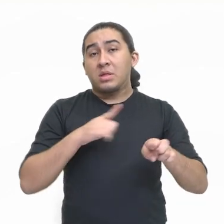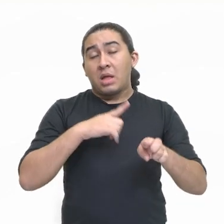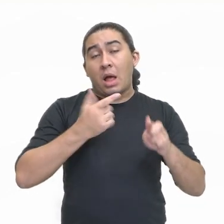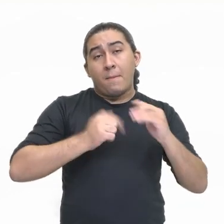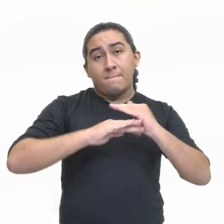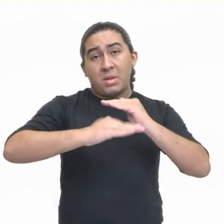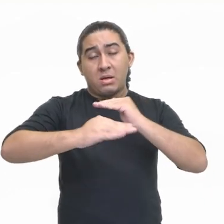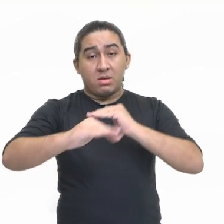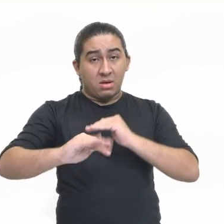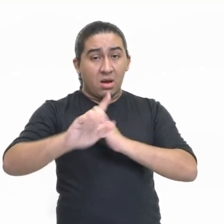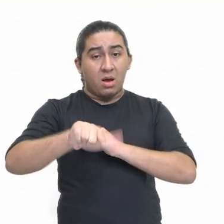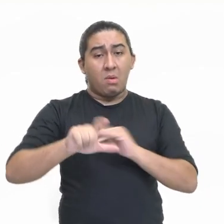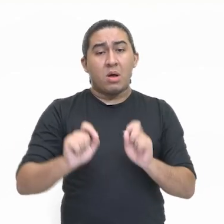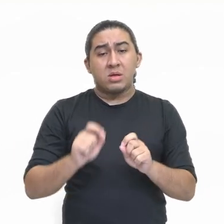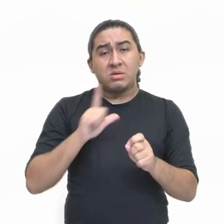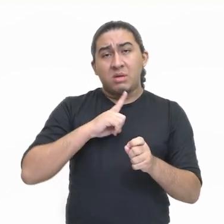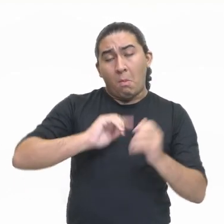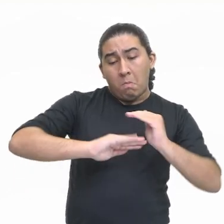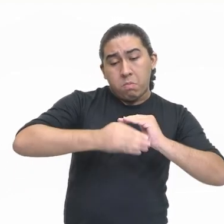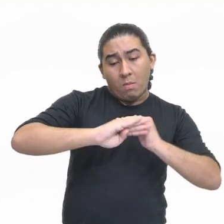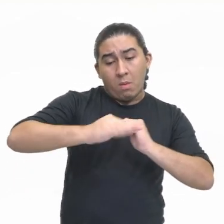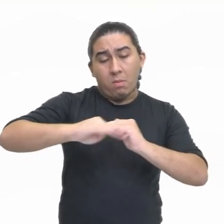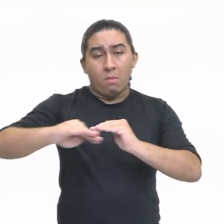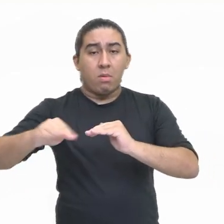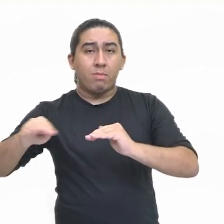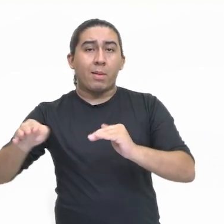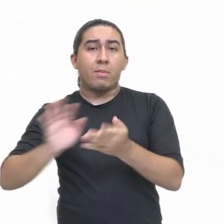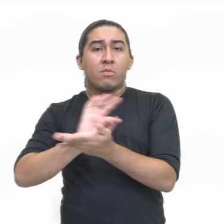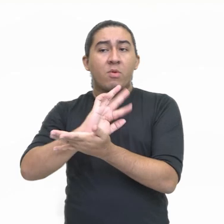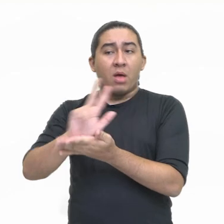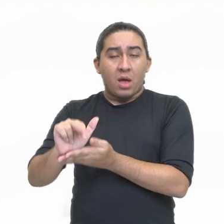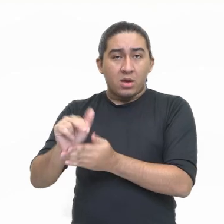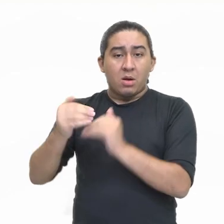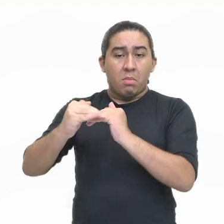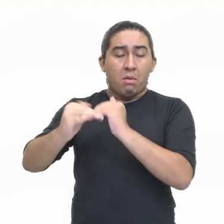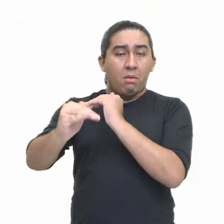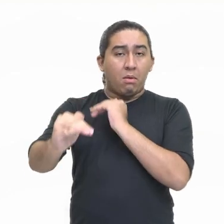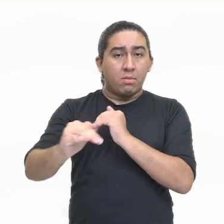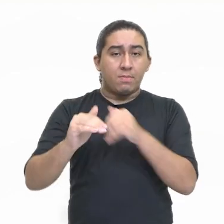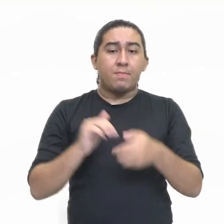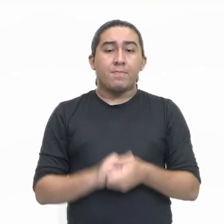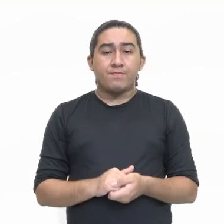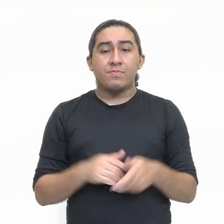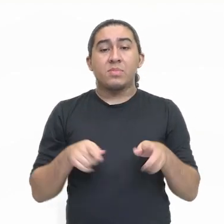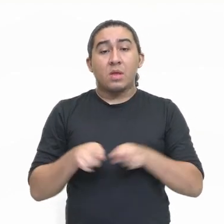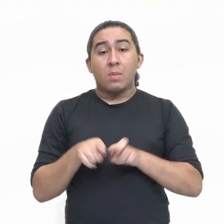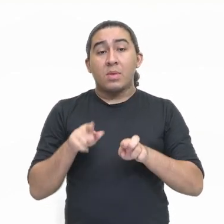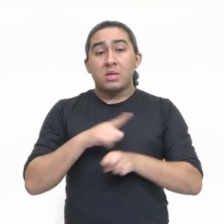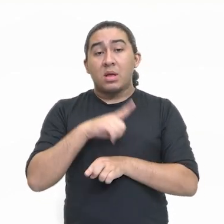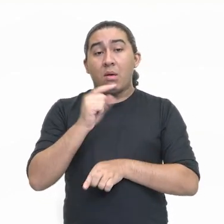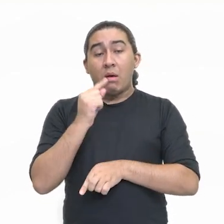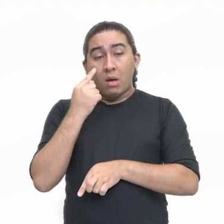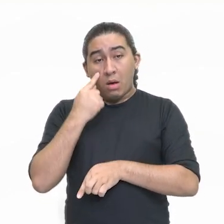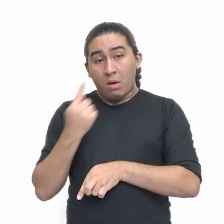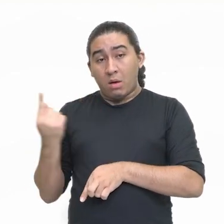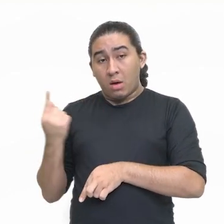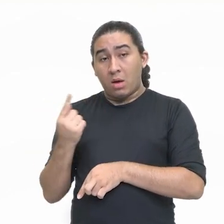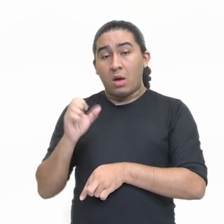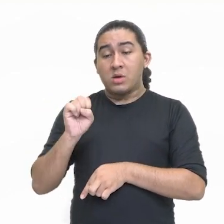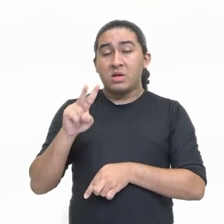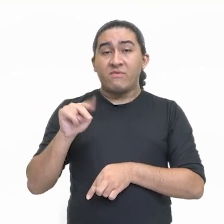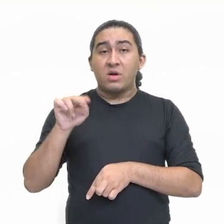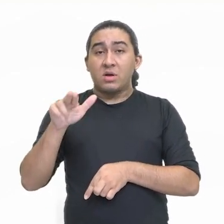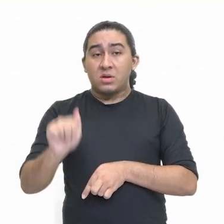é aquele conjunto de graminhas né que em extensas planícies nós temos as Savanas que além das